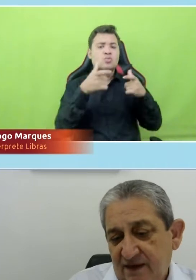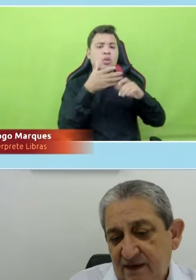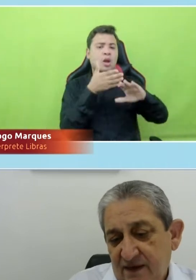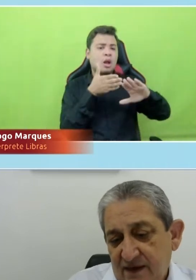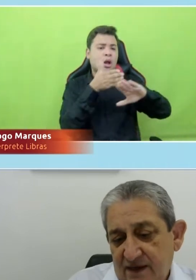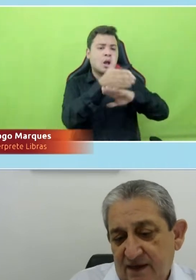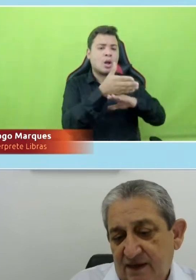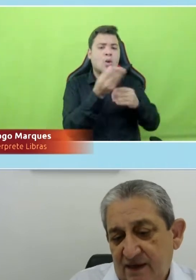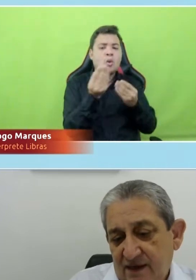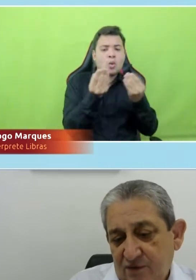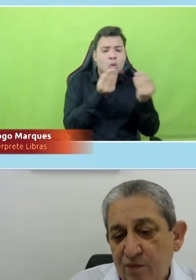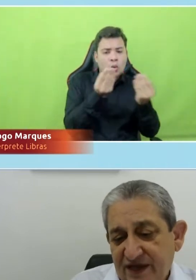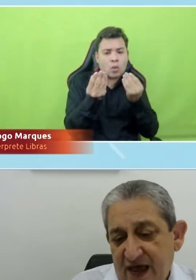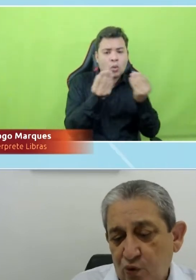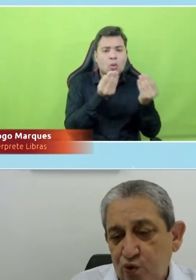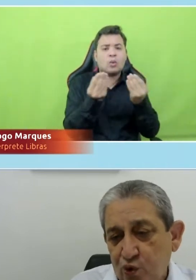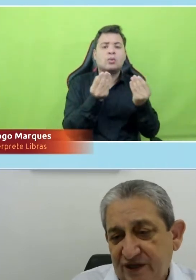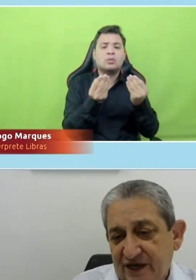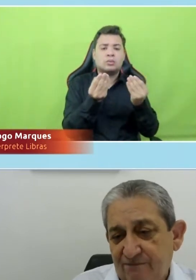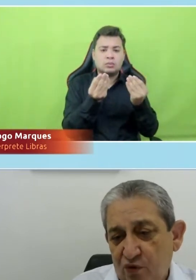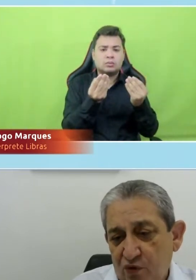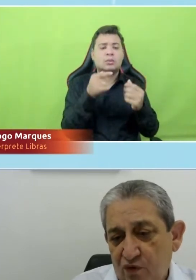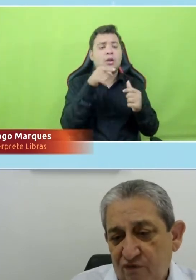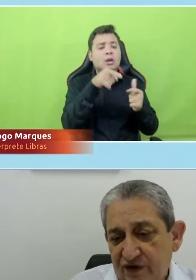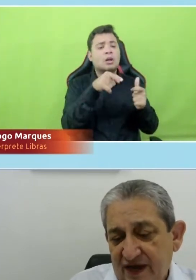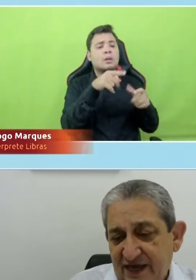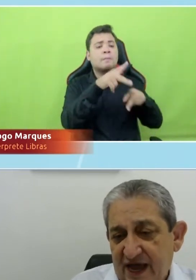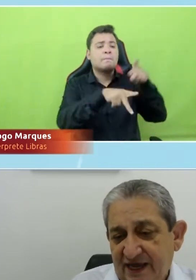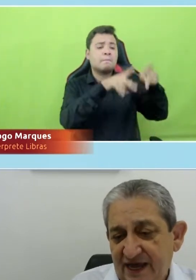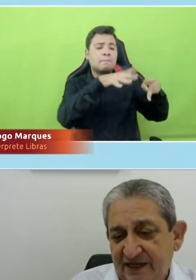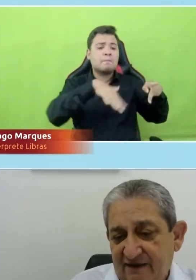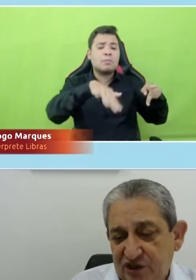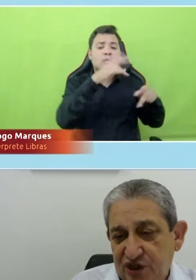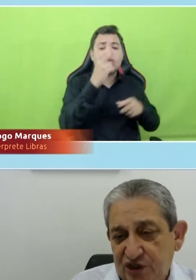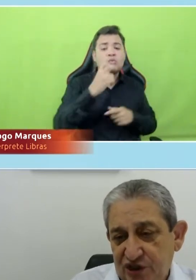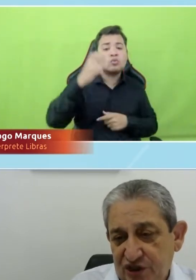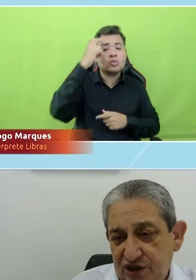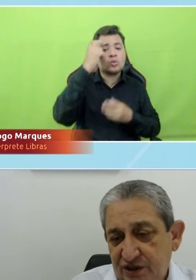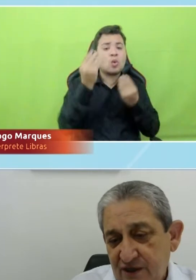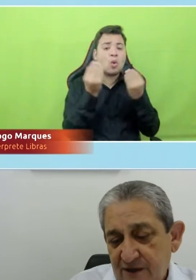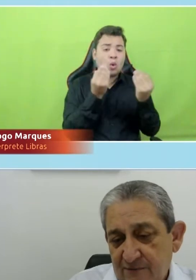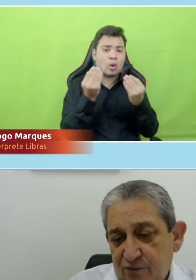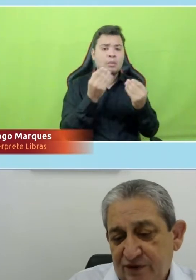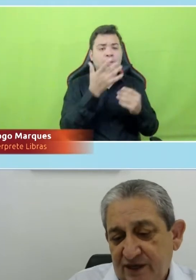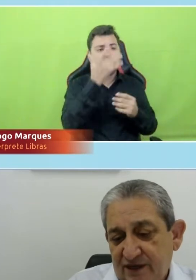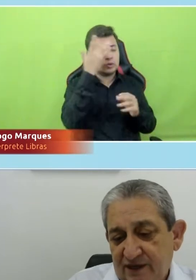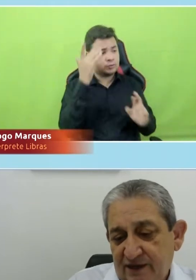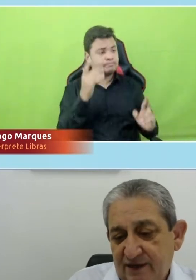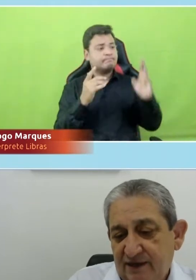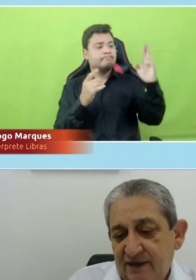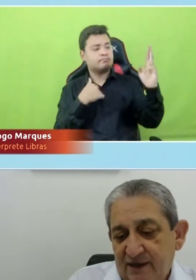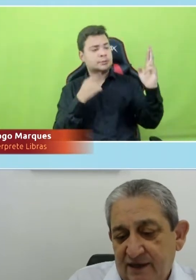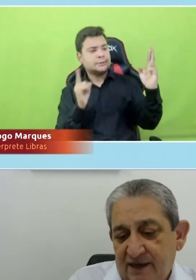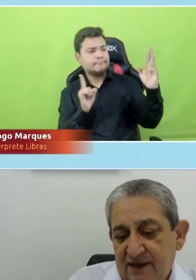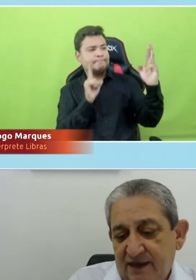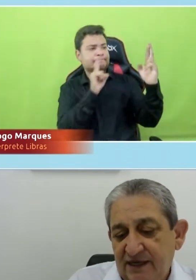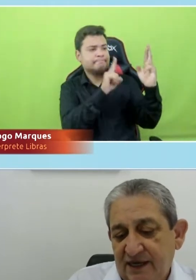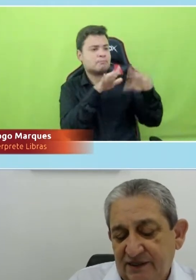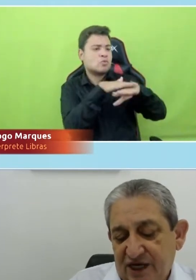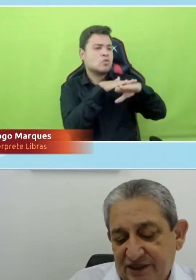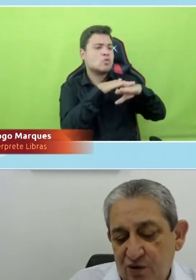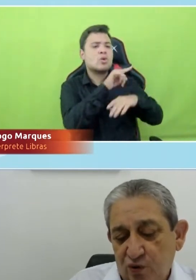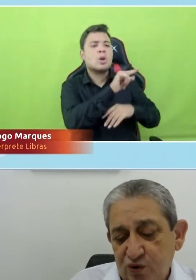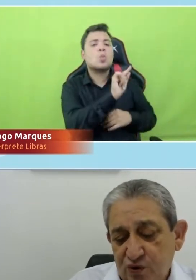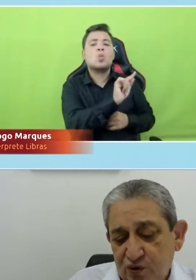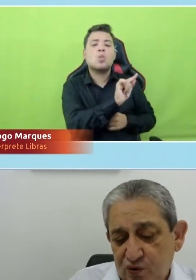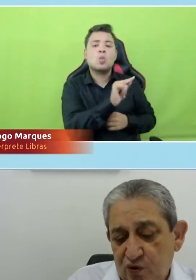ver como que é a cultura daquele povo, né? A quem ele deve se dirigir, porque ele já